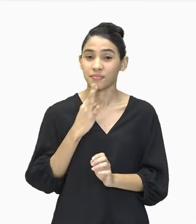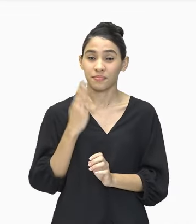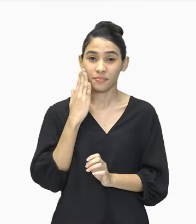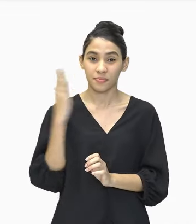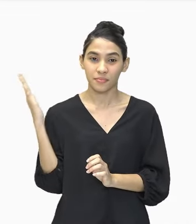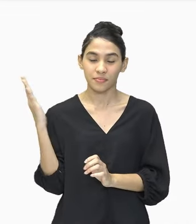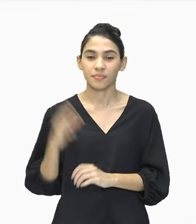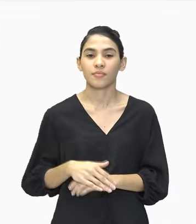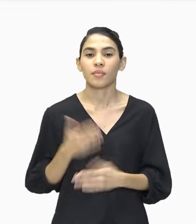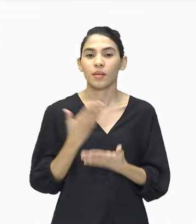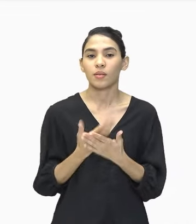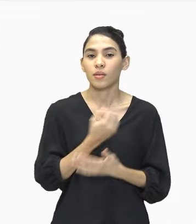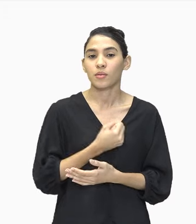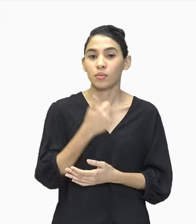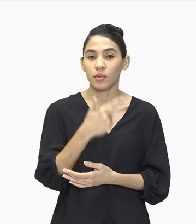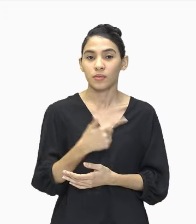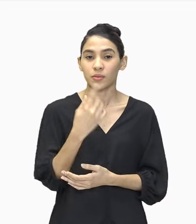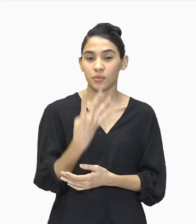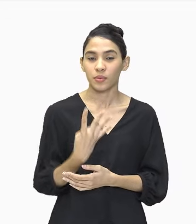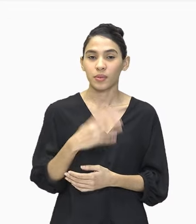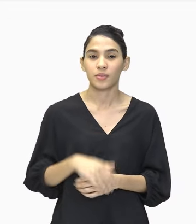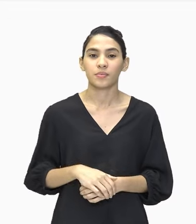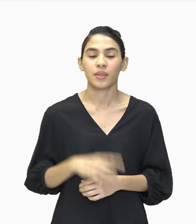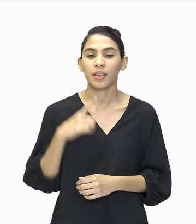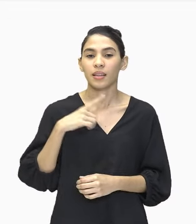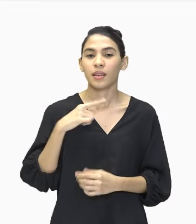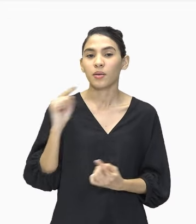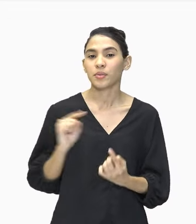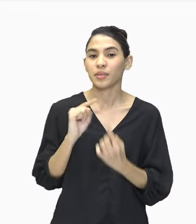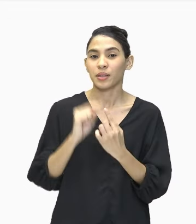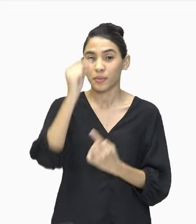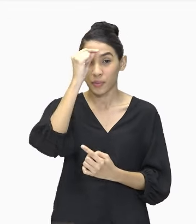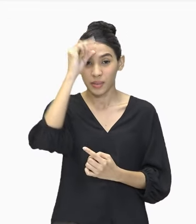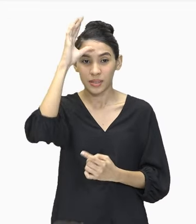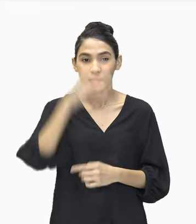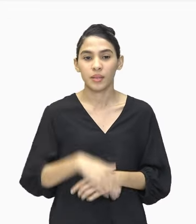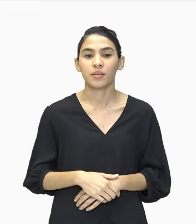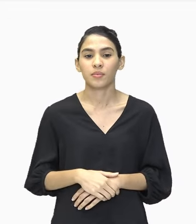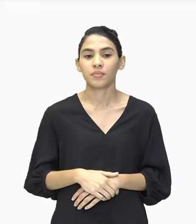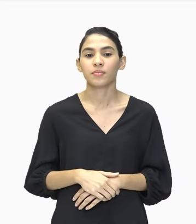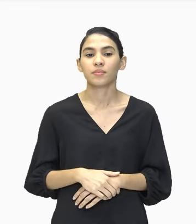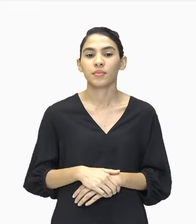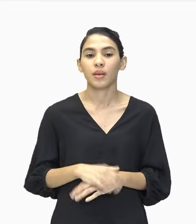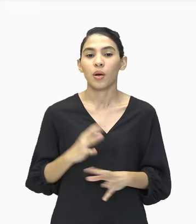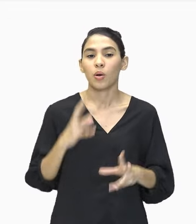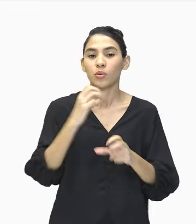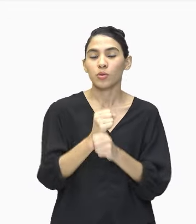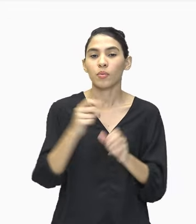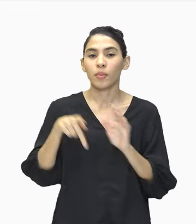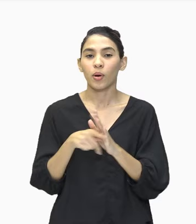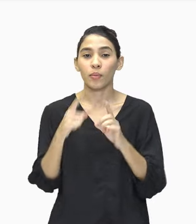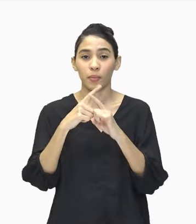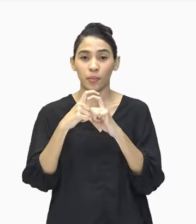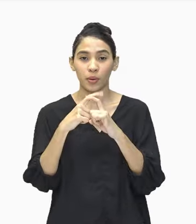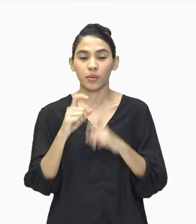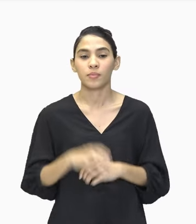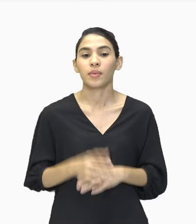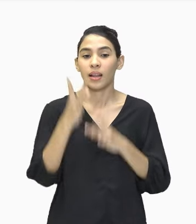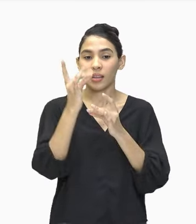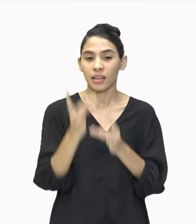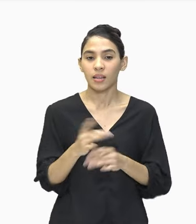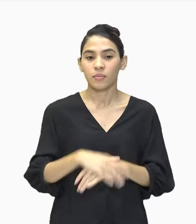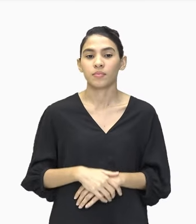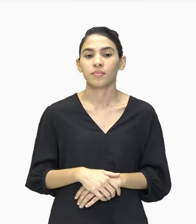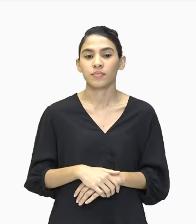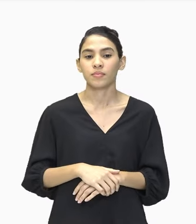A nossa aula de número 24 tem como objeto de conhecimento operações com monômios, com detalhamento